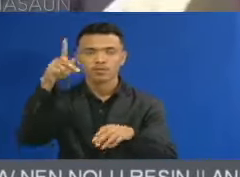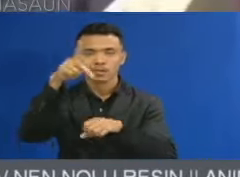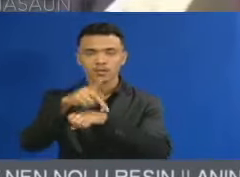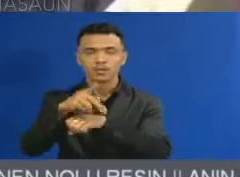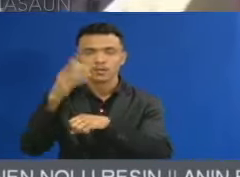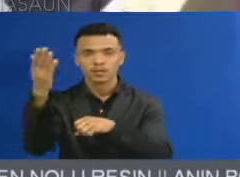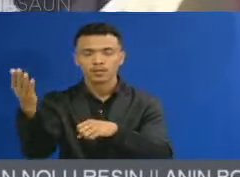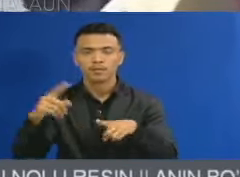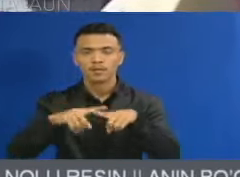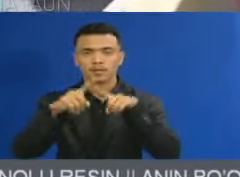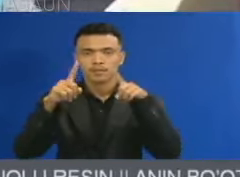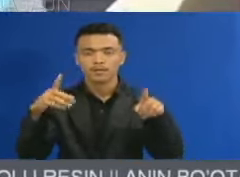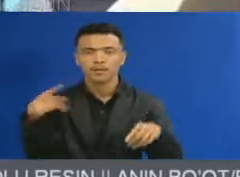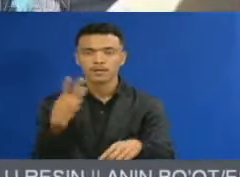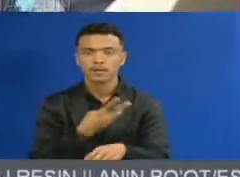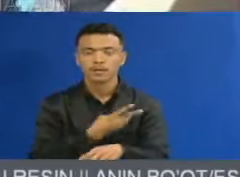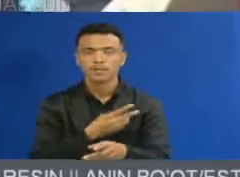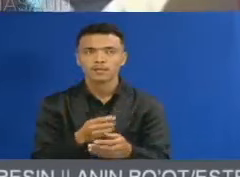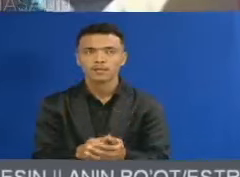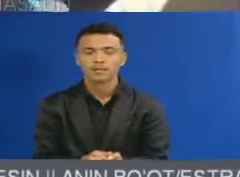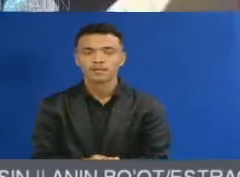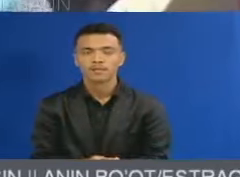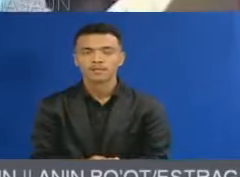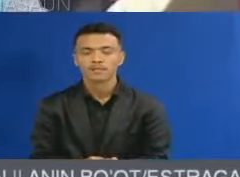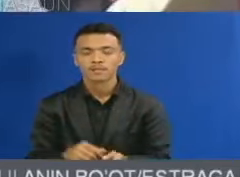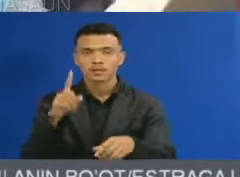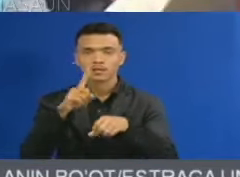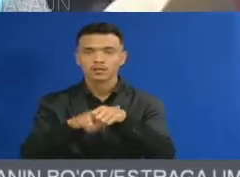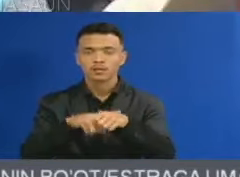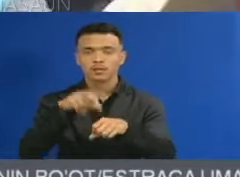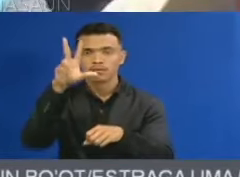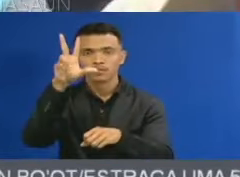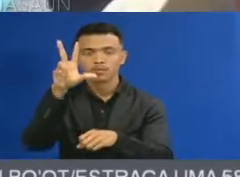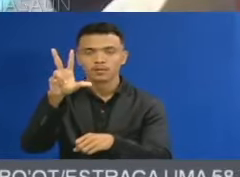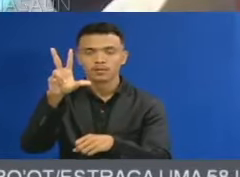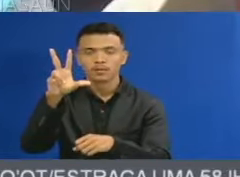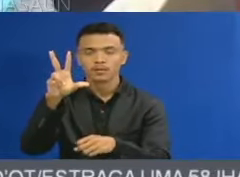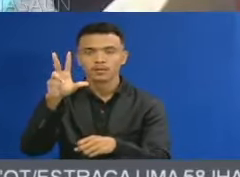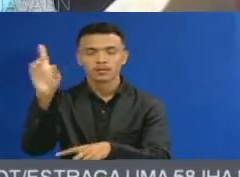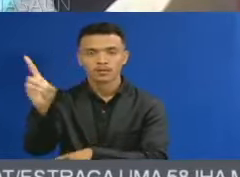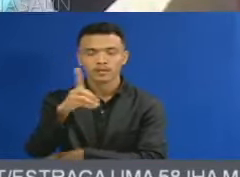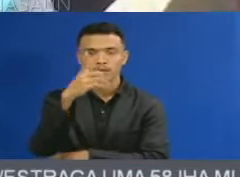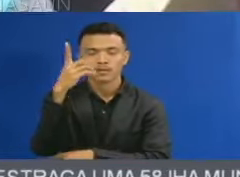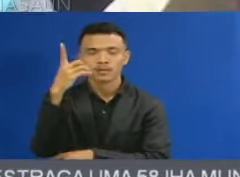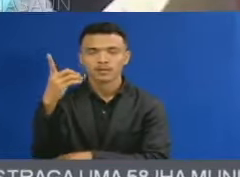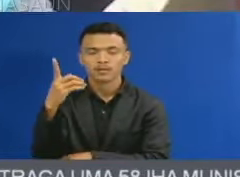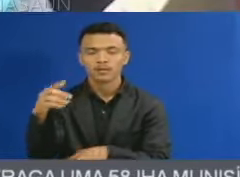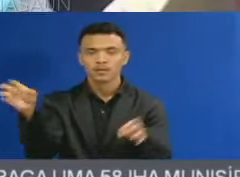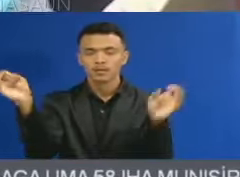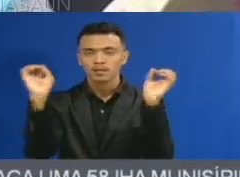ba. Mai be ami na real dari to tuku tolu madrugara